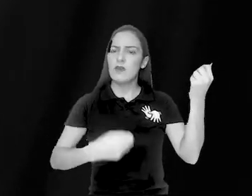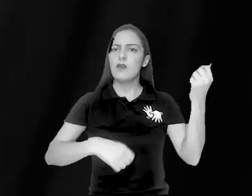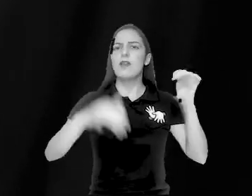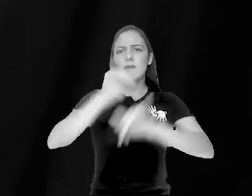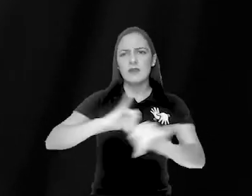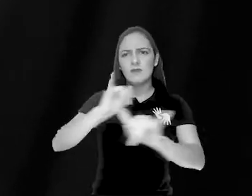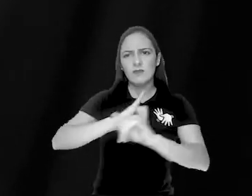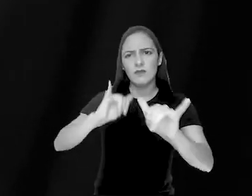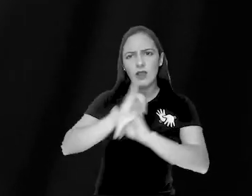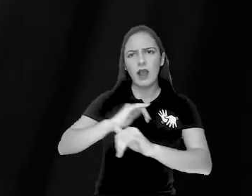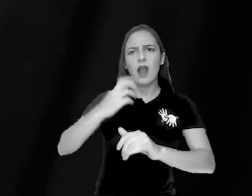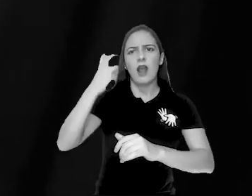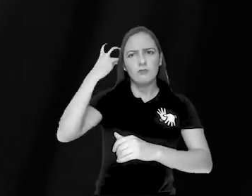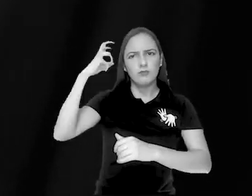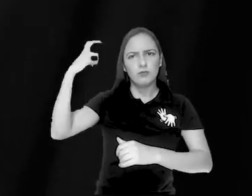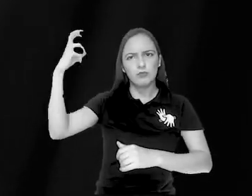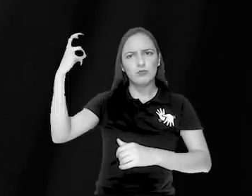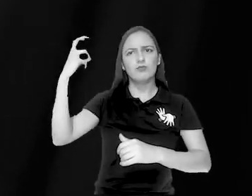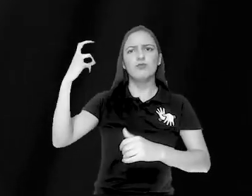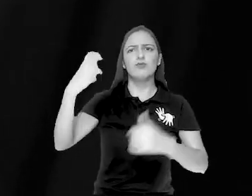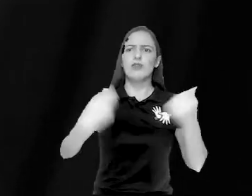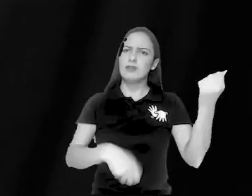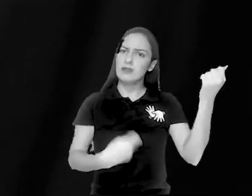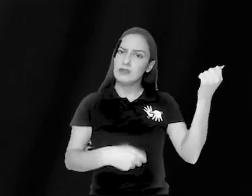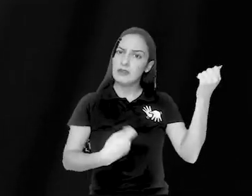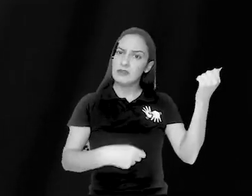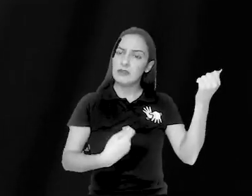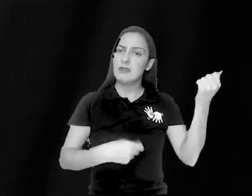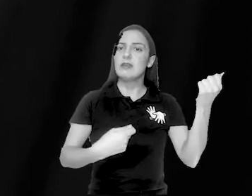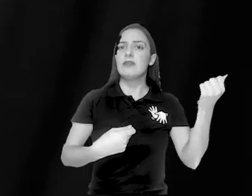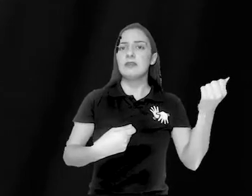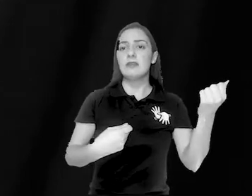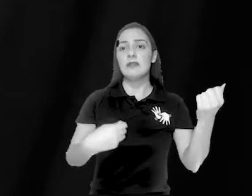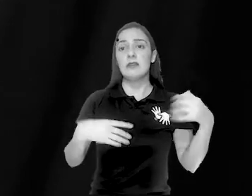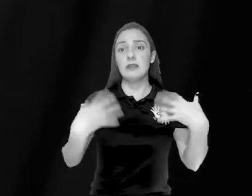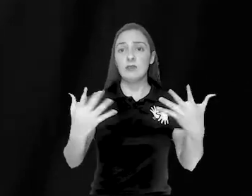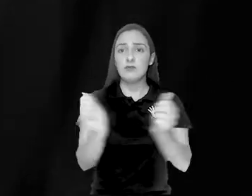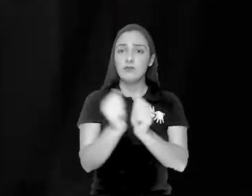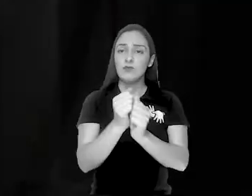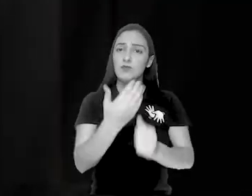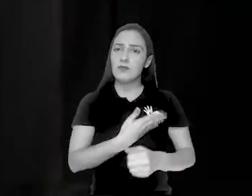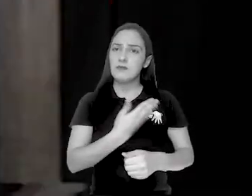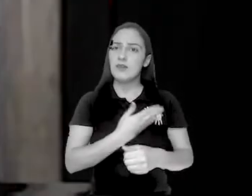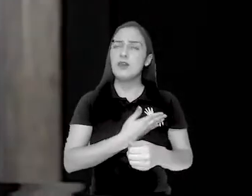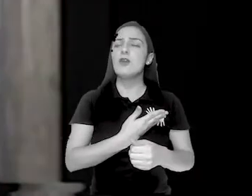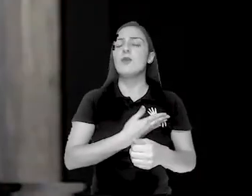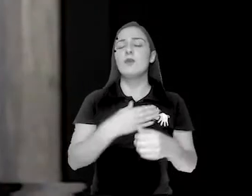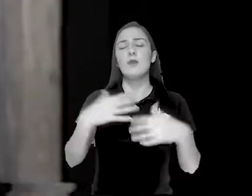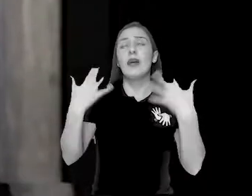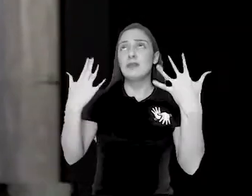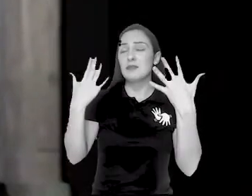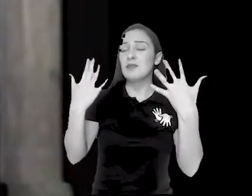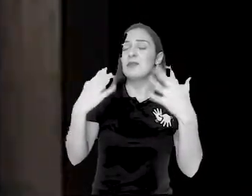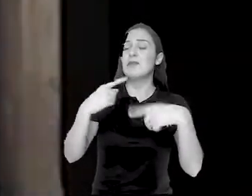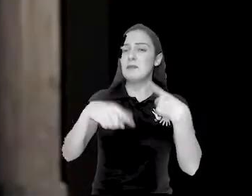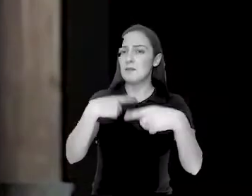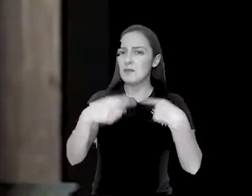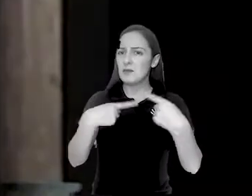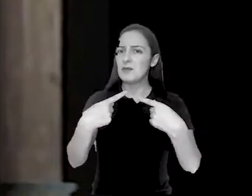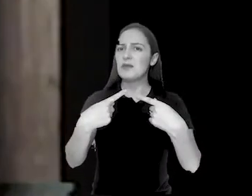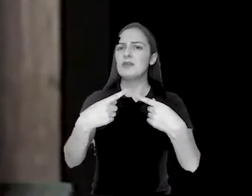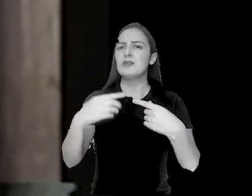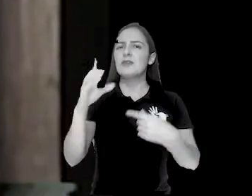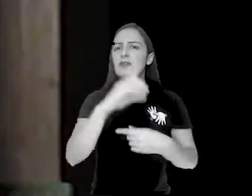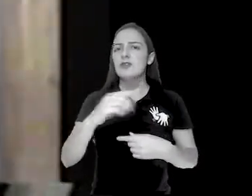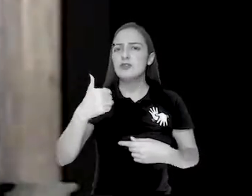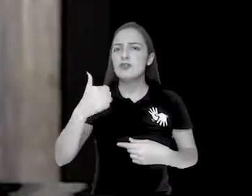nossa região, eu e o Gilberto, o Celso. Aí nós tivemos essa ideia e, graças a Deus, aí seguido logo depois, dia